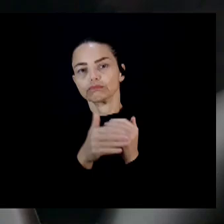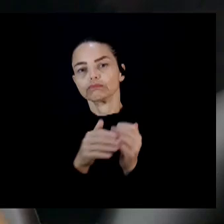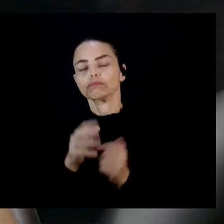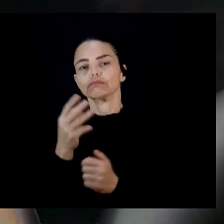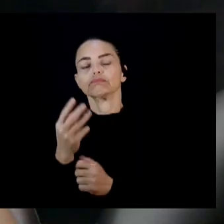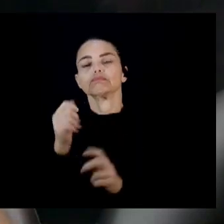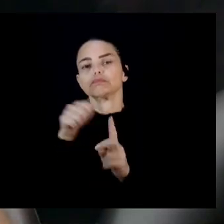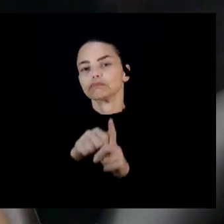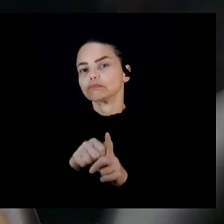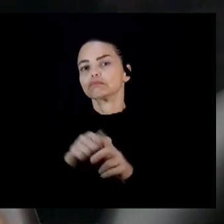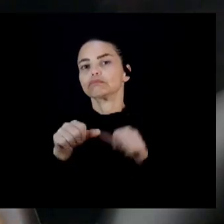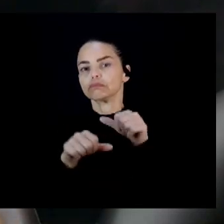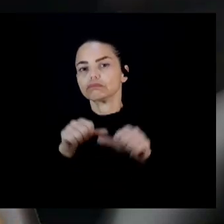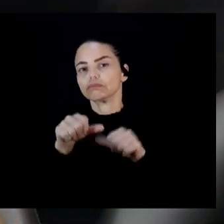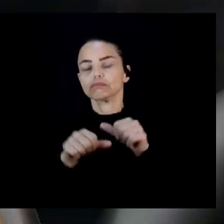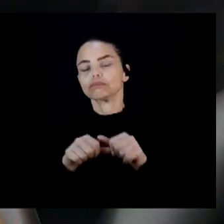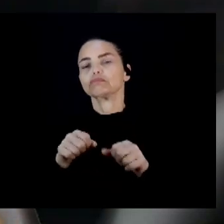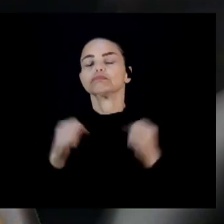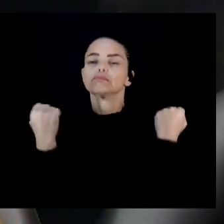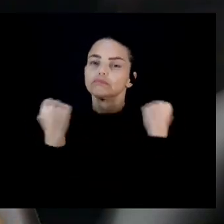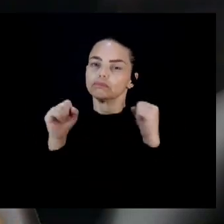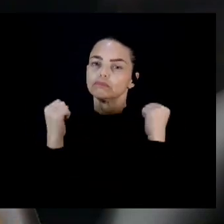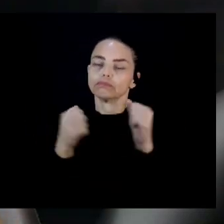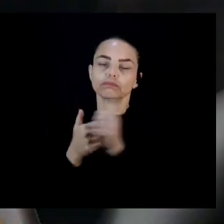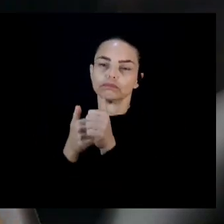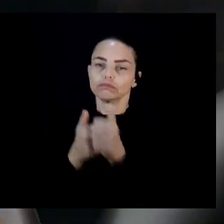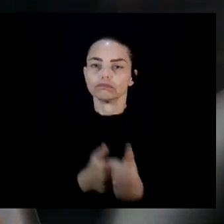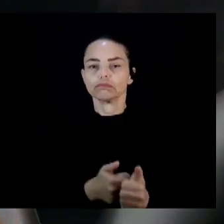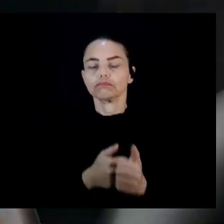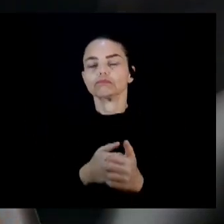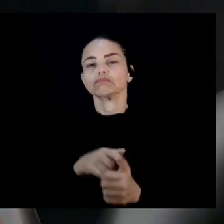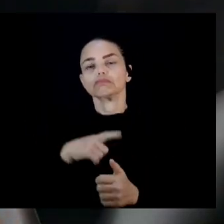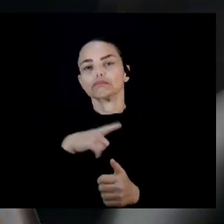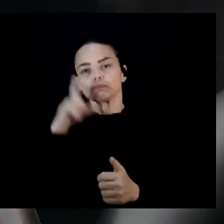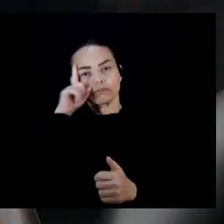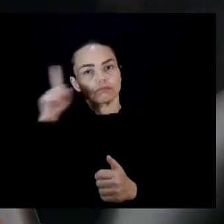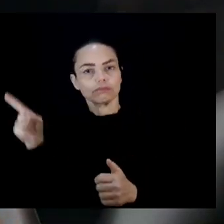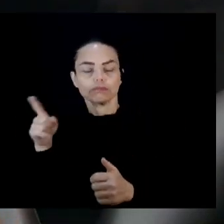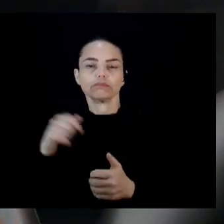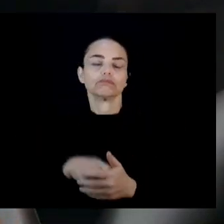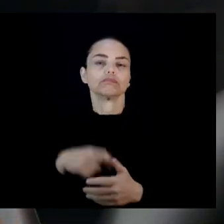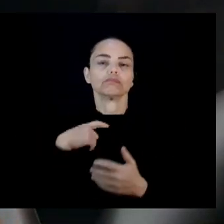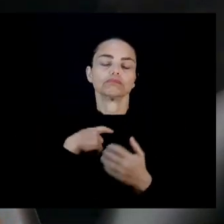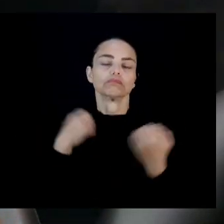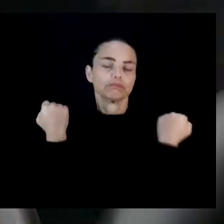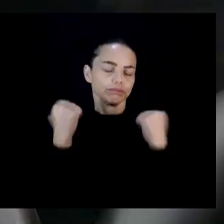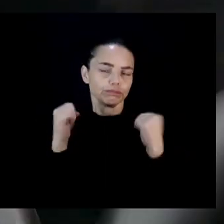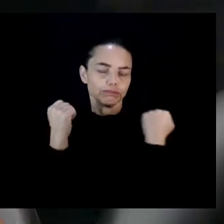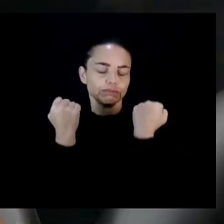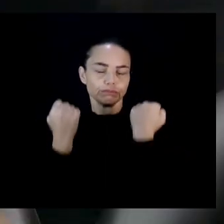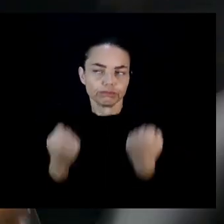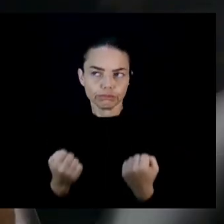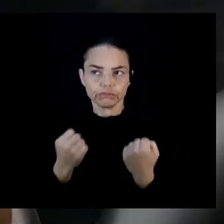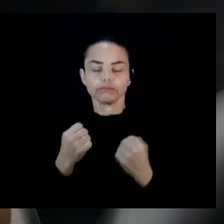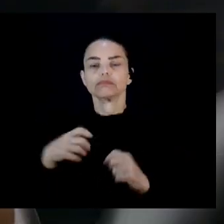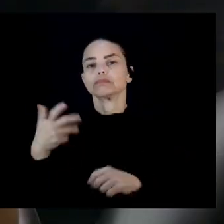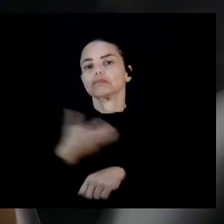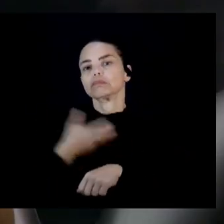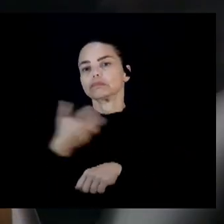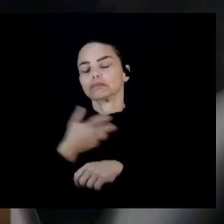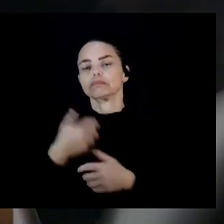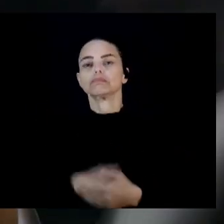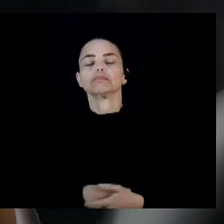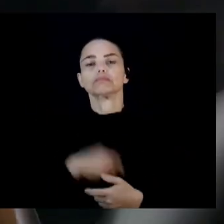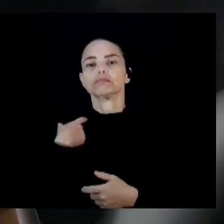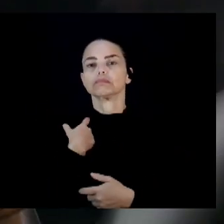muito. Sim. E o treino tem que acompanhar isso. Vão ter dias que vocês vão conseguir treinar mais pesado, com mais carga, com mais intensidade. E vão ter dias que vocês só vão na